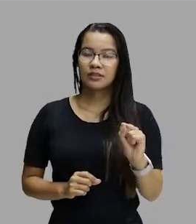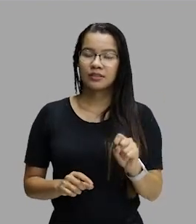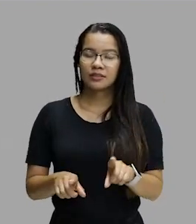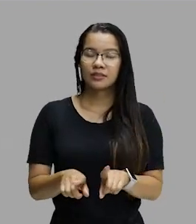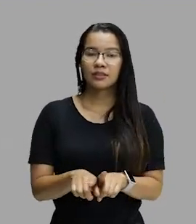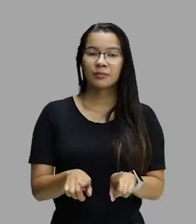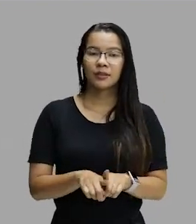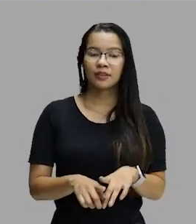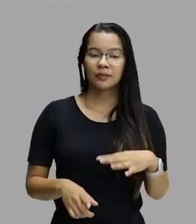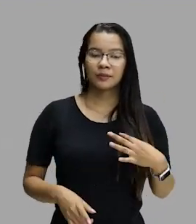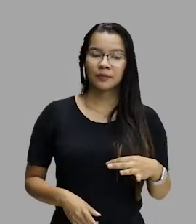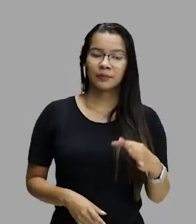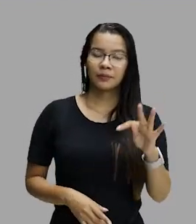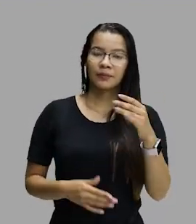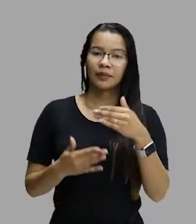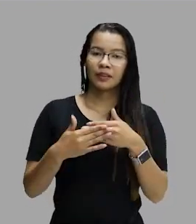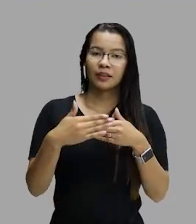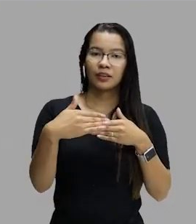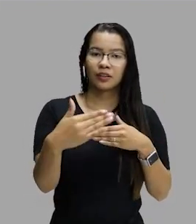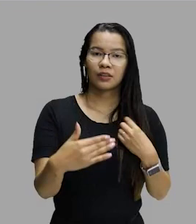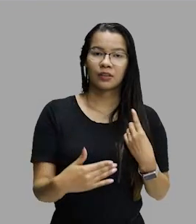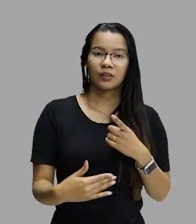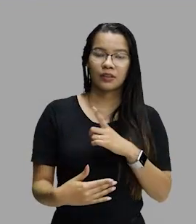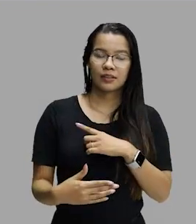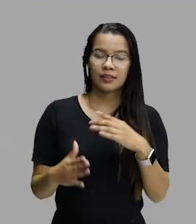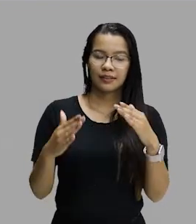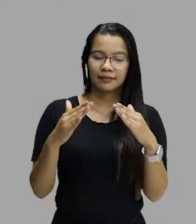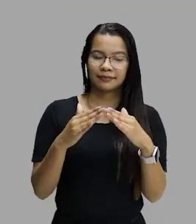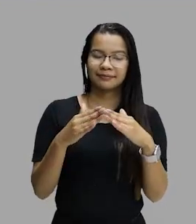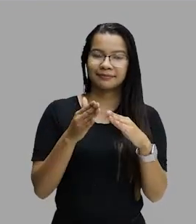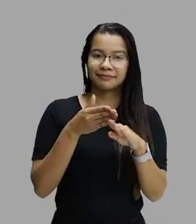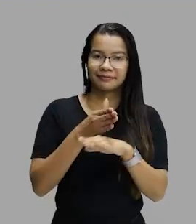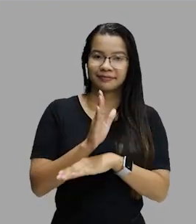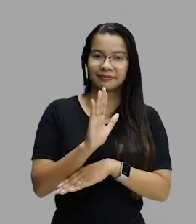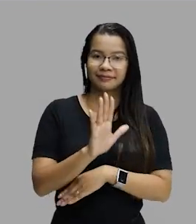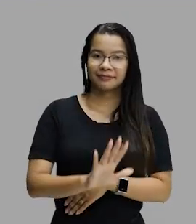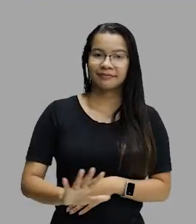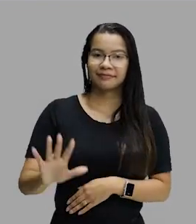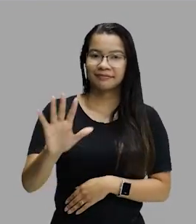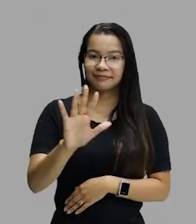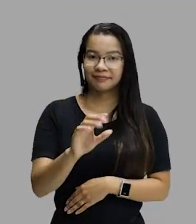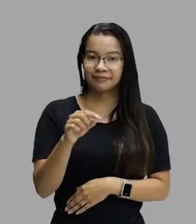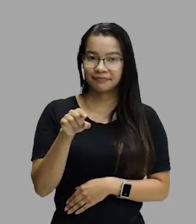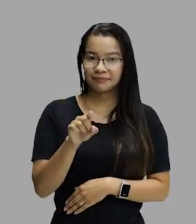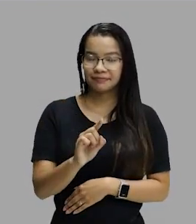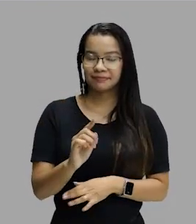a partir delas que nós estamos na casa de vocês, no espaço de vocês,